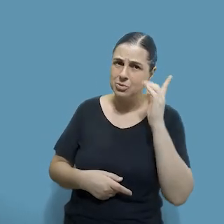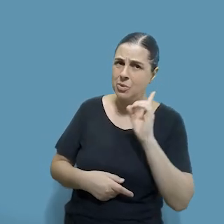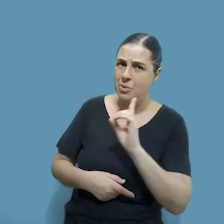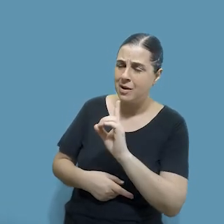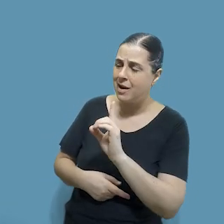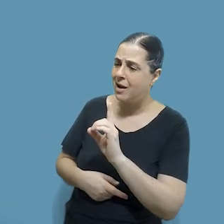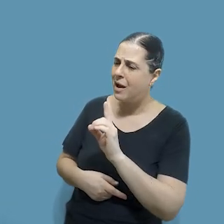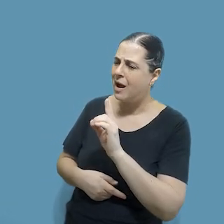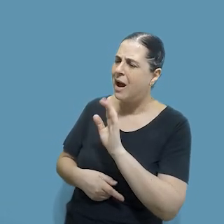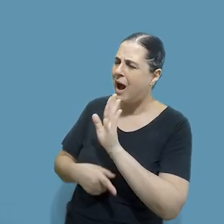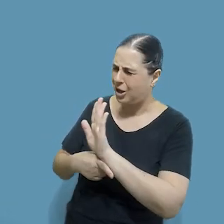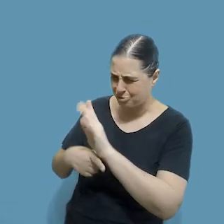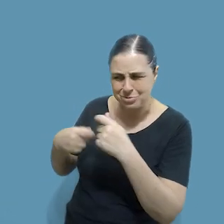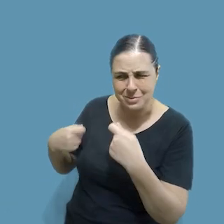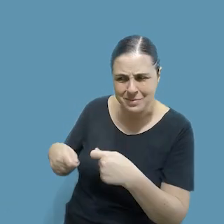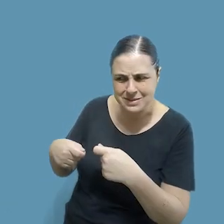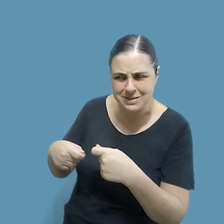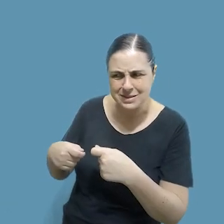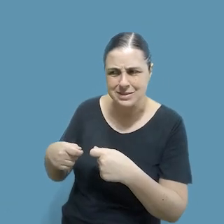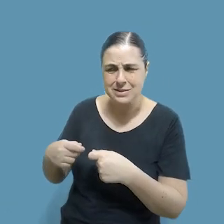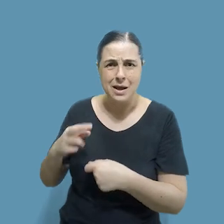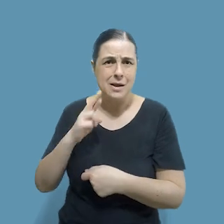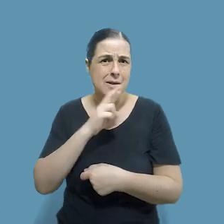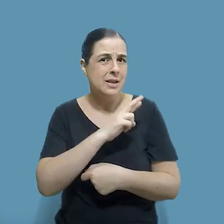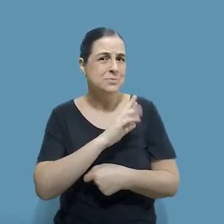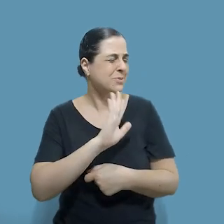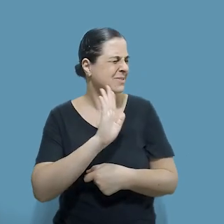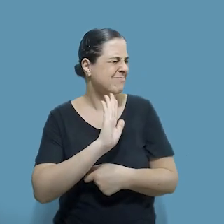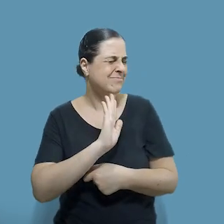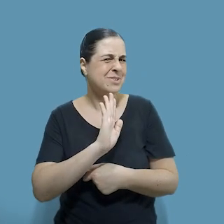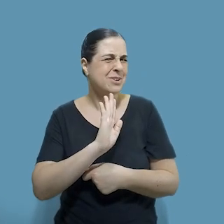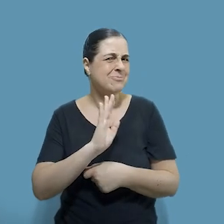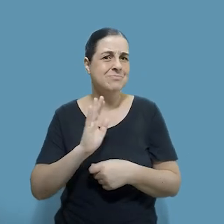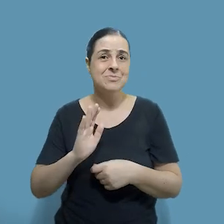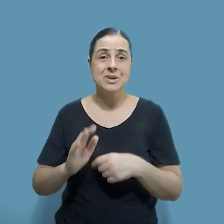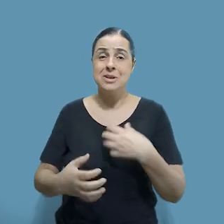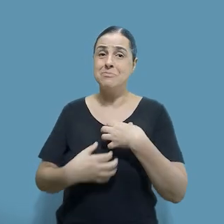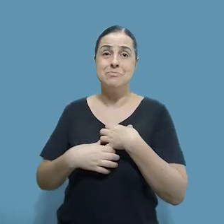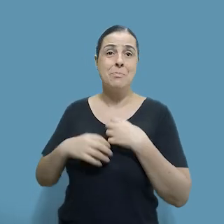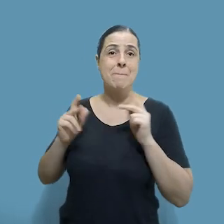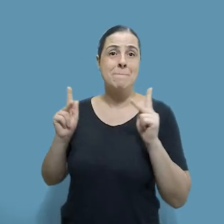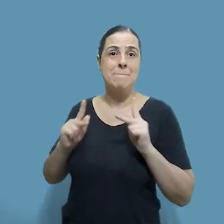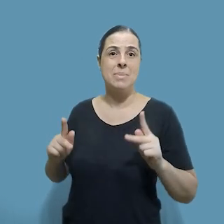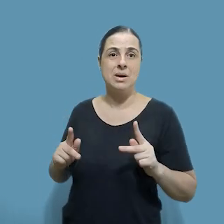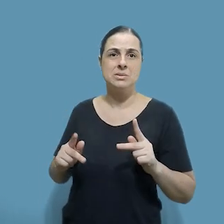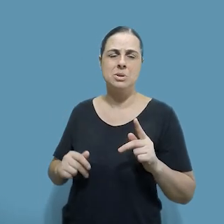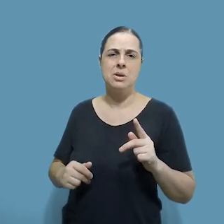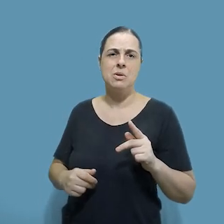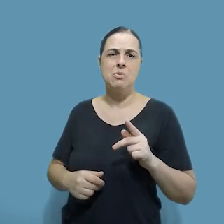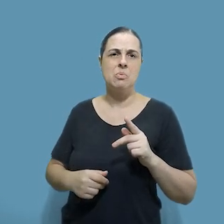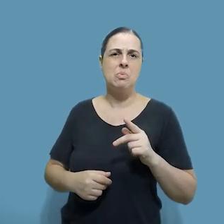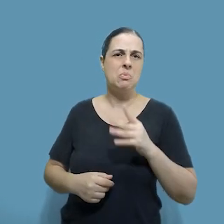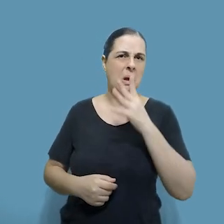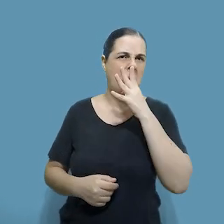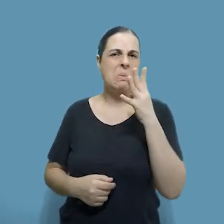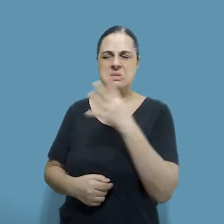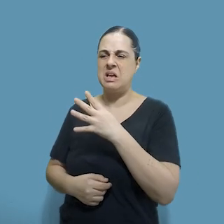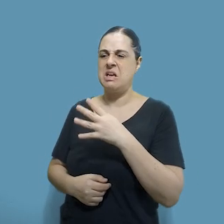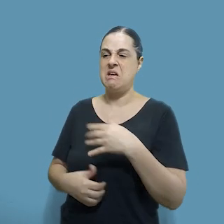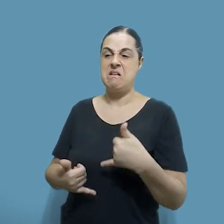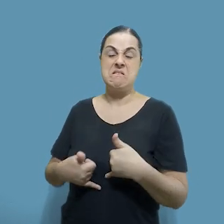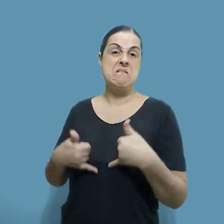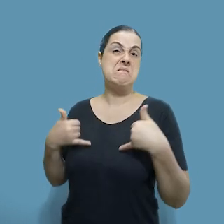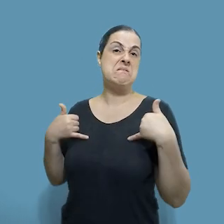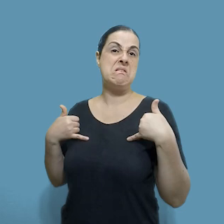ajuda? E se ela disser não, fica tranquilo, fica em paz. Não é porque, é orgulhosa, não quer ajuda, não sei o quê.